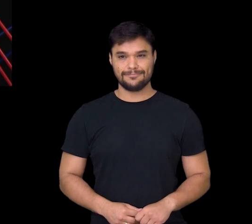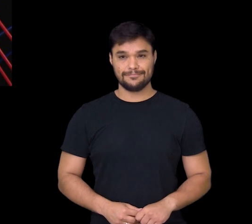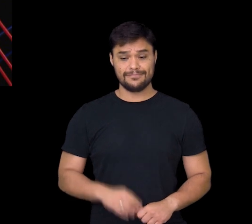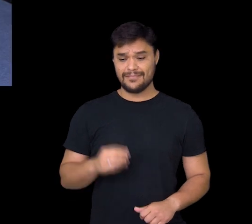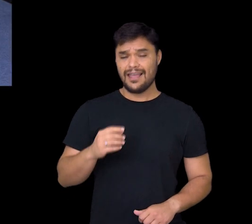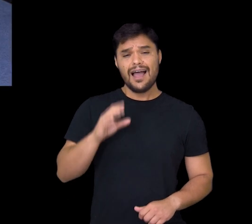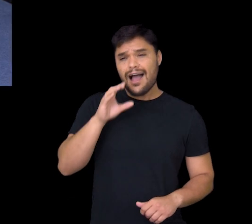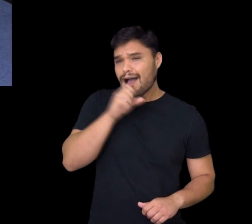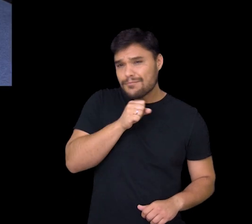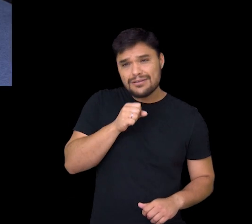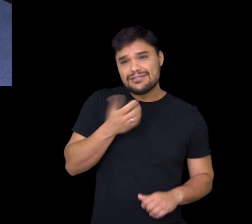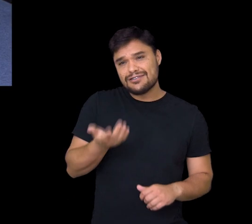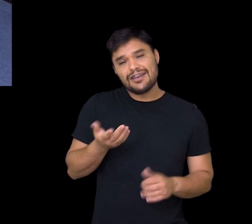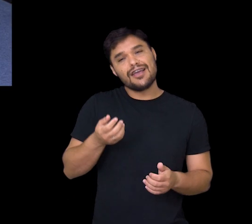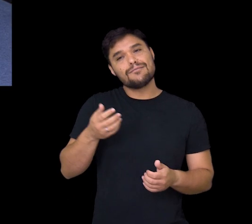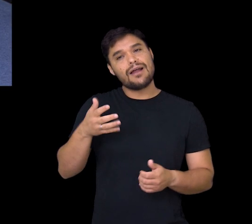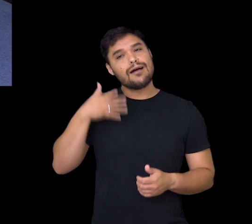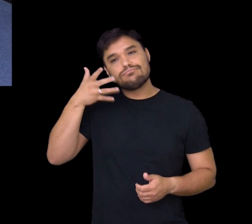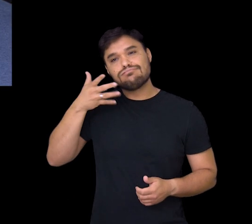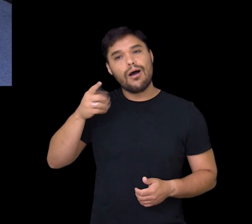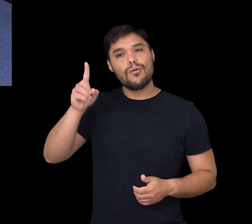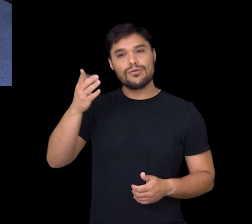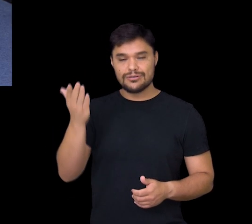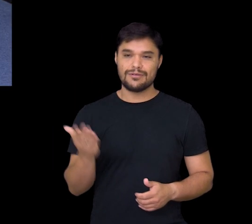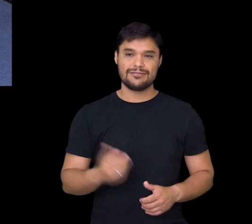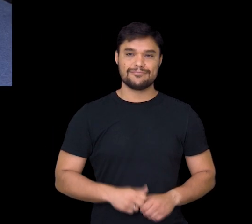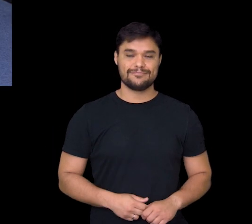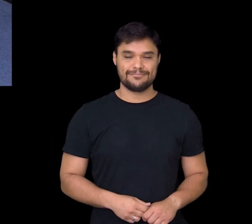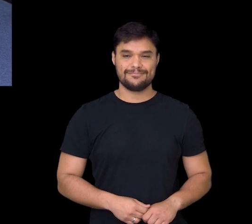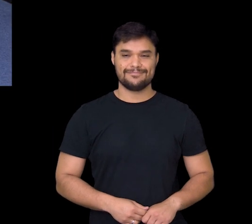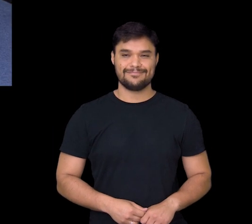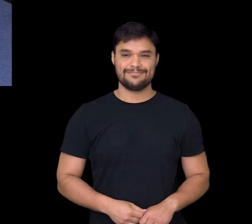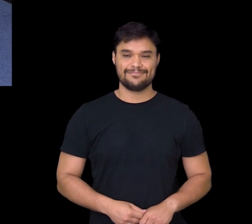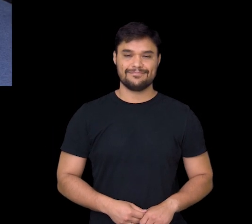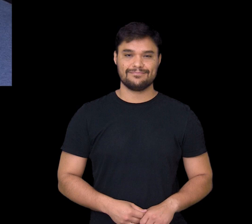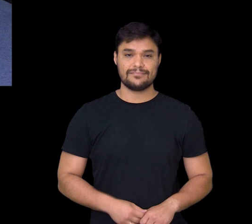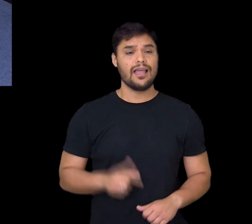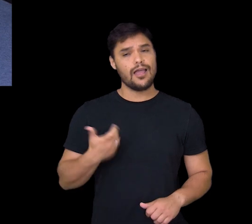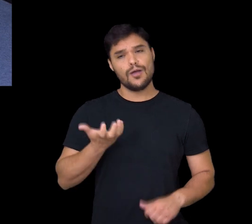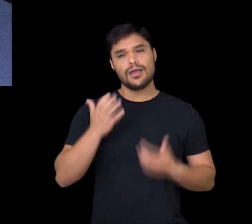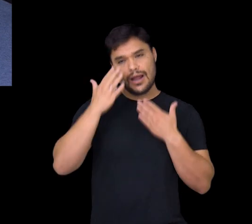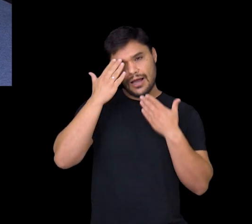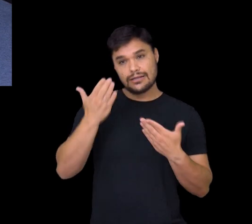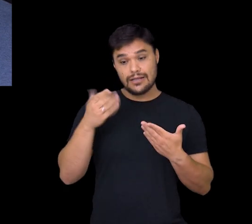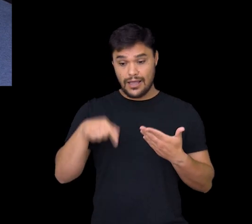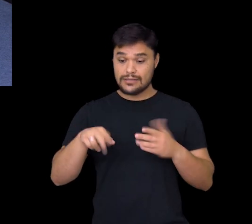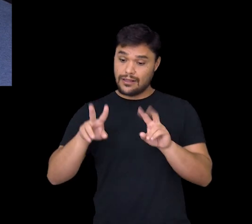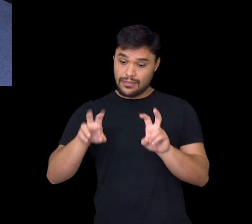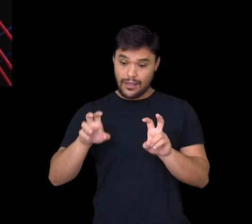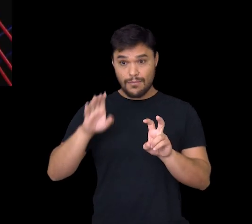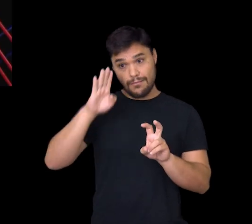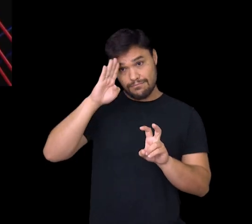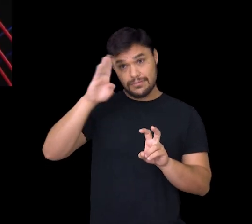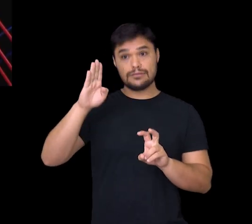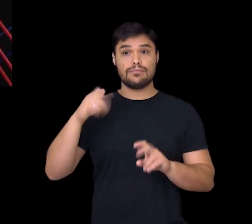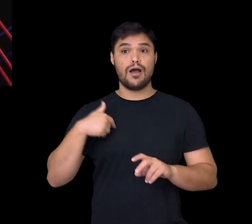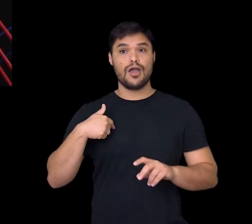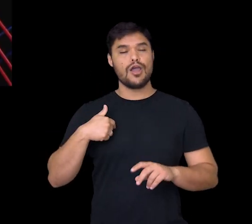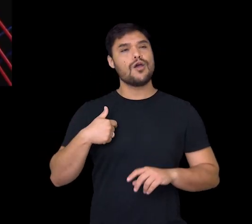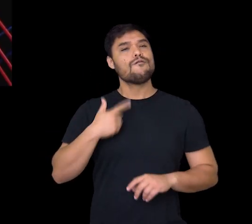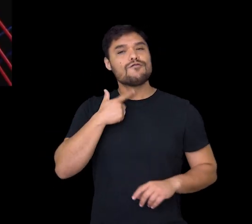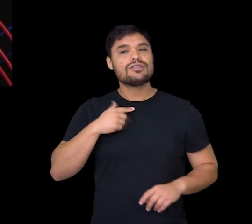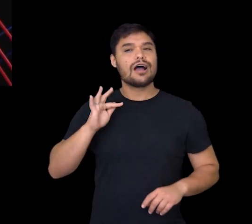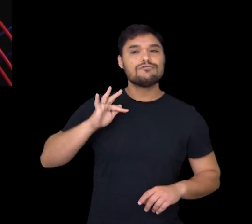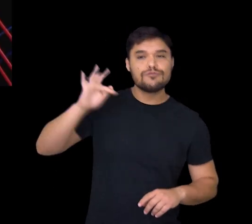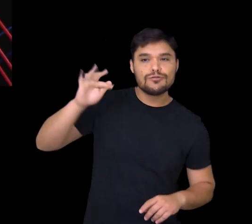Excelente. 30 segundinhos para as suas considerações finais, por favor. Pode passar para a deputada. Agradecer, esse é um tema central. Eu